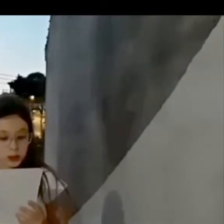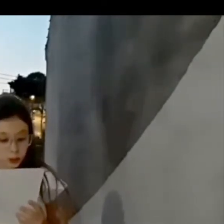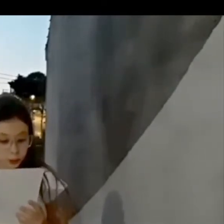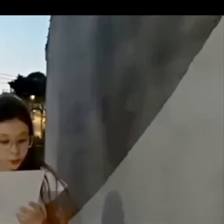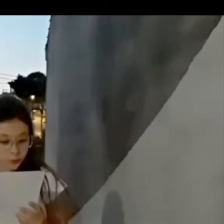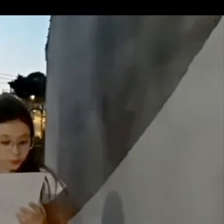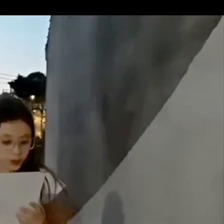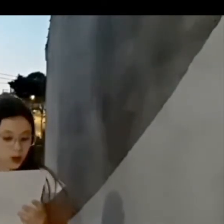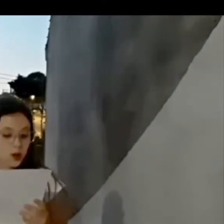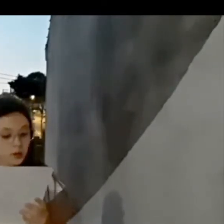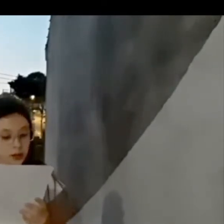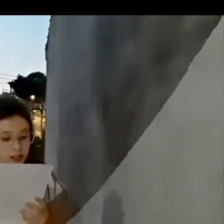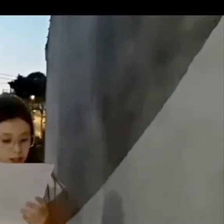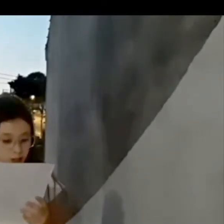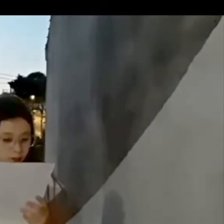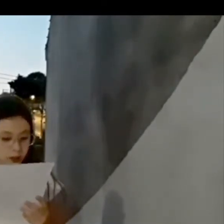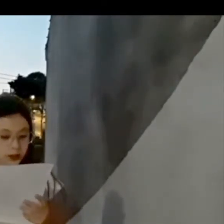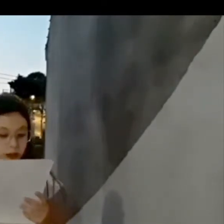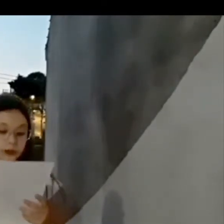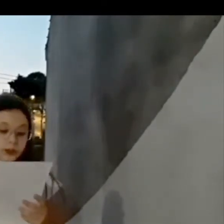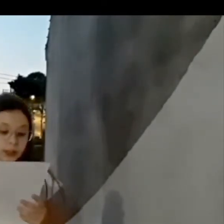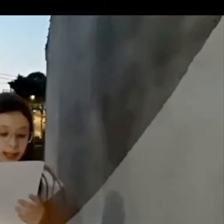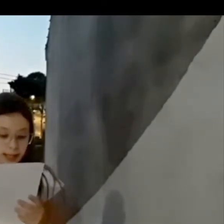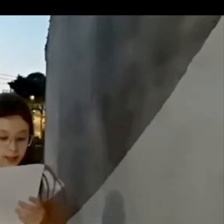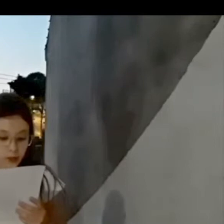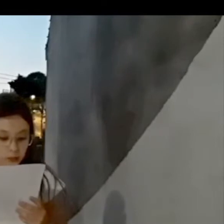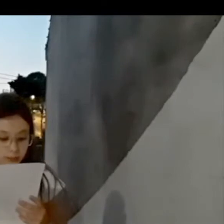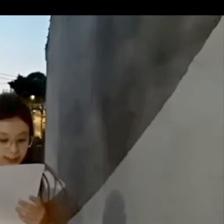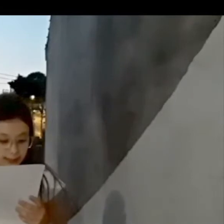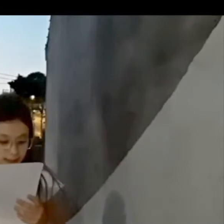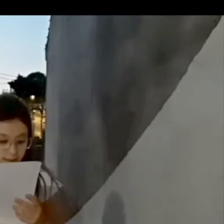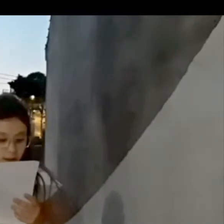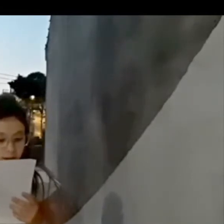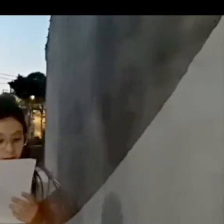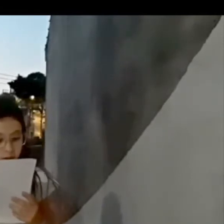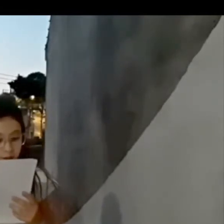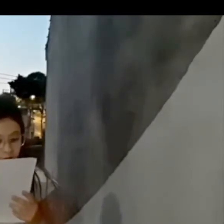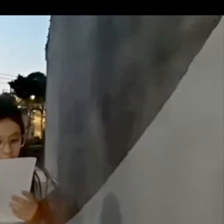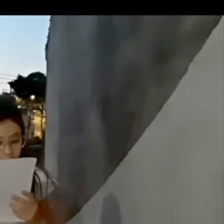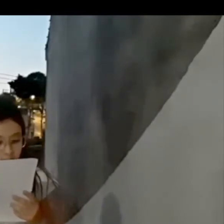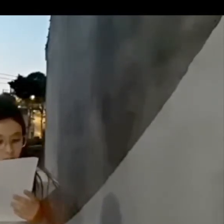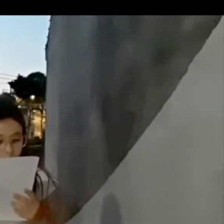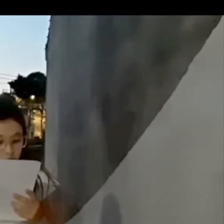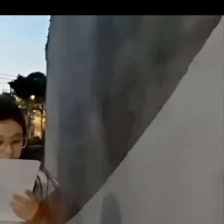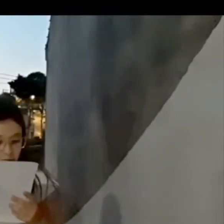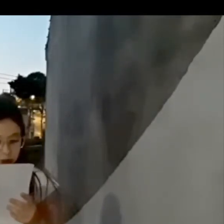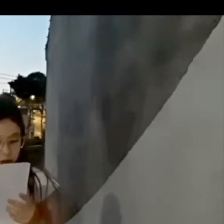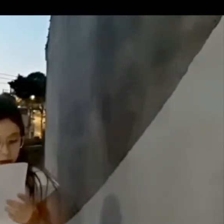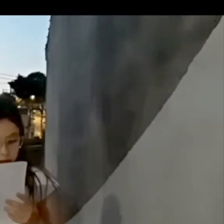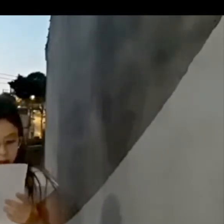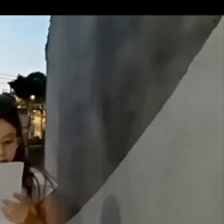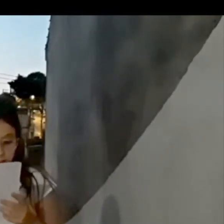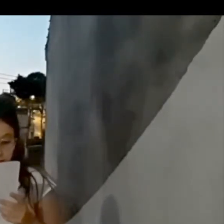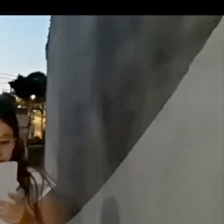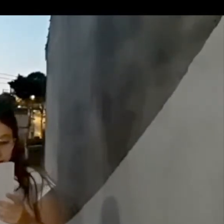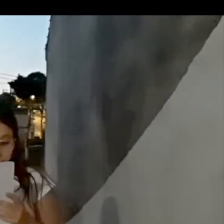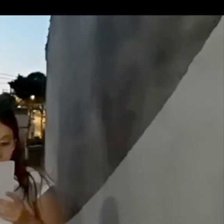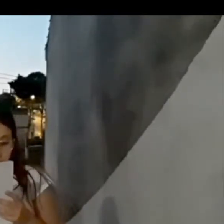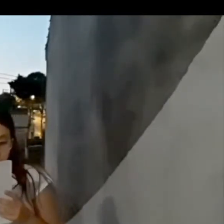as sombras, que ativa o ciclo do que sou. O vazio, cheio de verdades